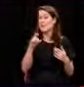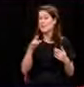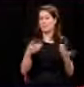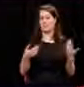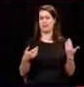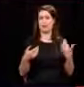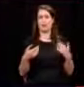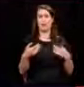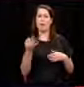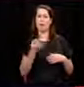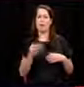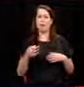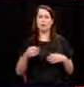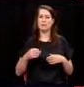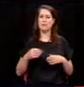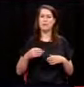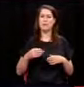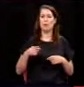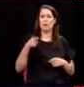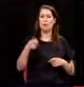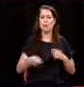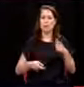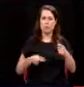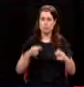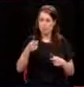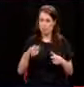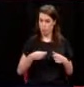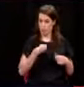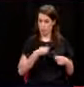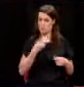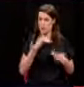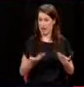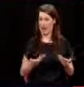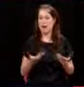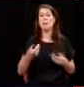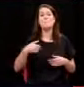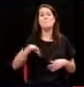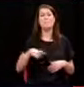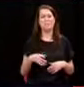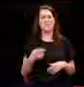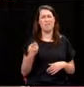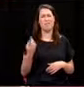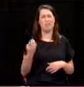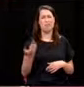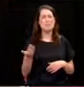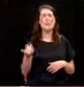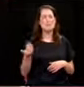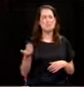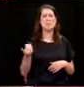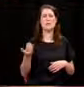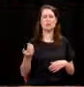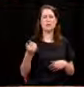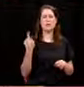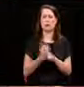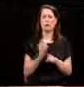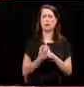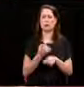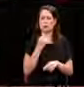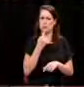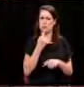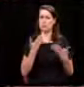mas ainda há muito, muito caminho sem dúvida. A ter em conta. A questão do surdo é que nós, quando passa um